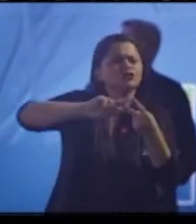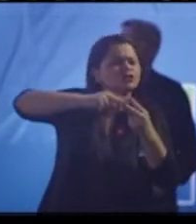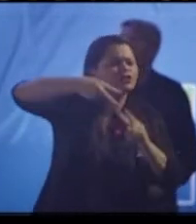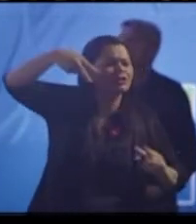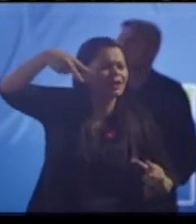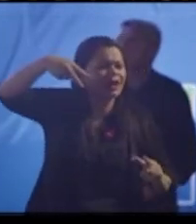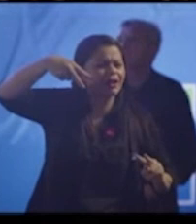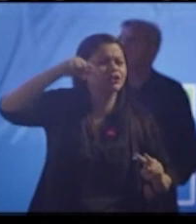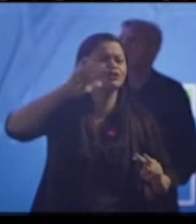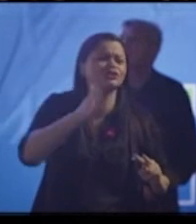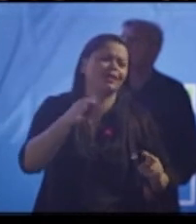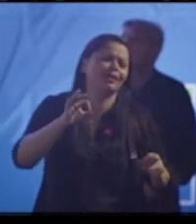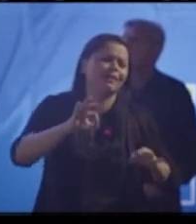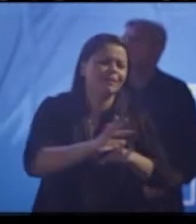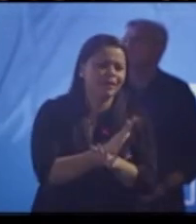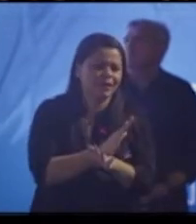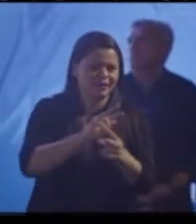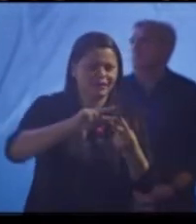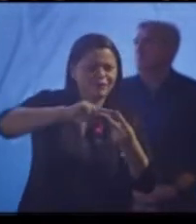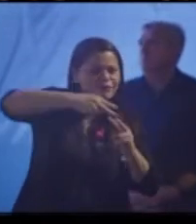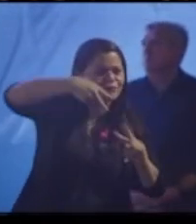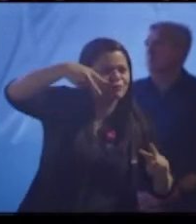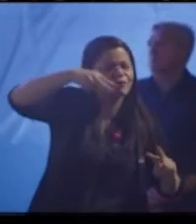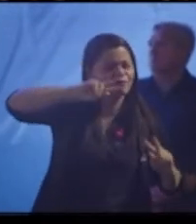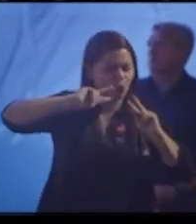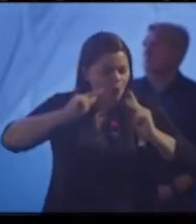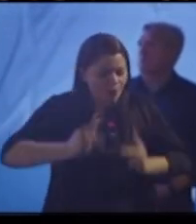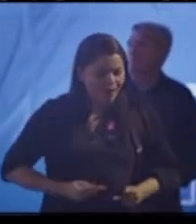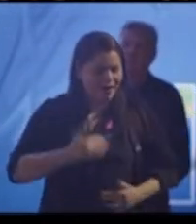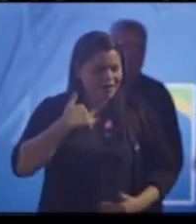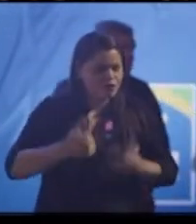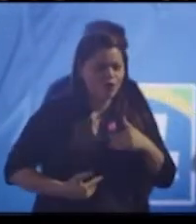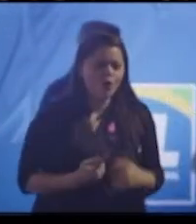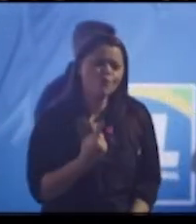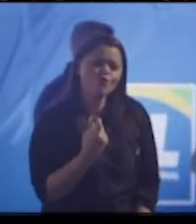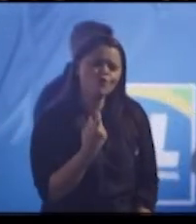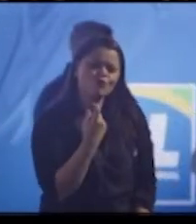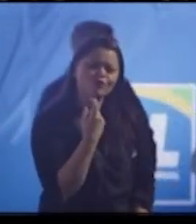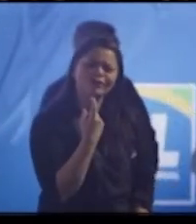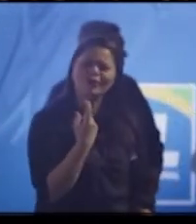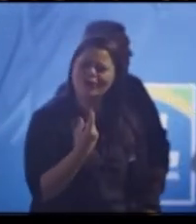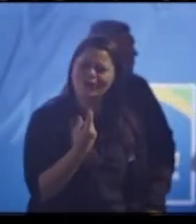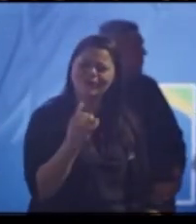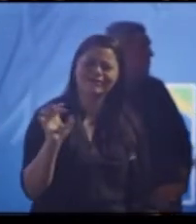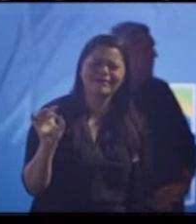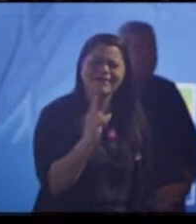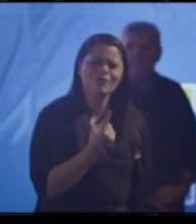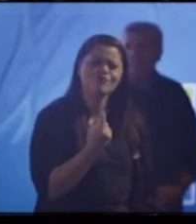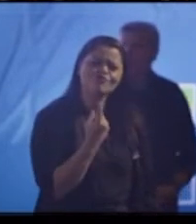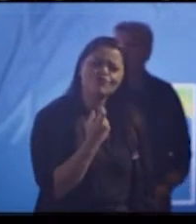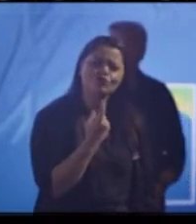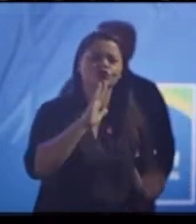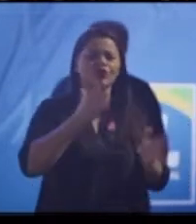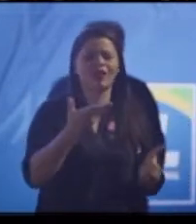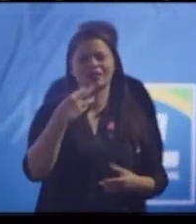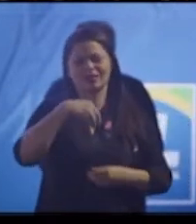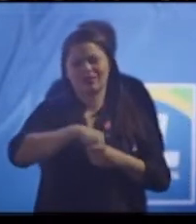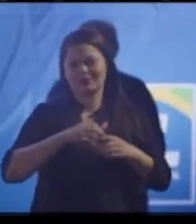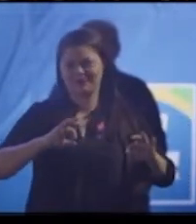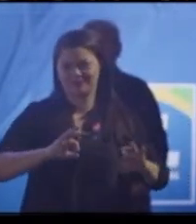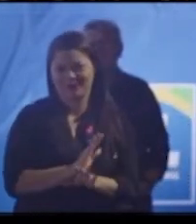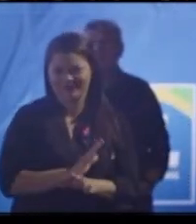DNA, para se tornar um ser humano único, já está presente